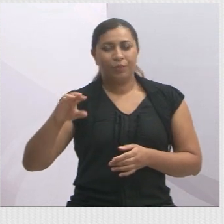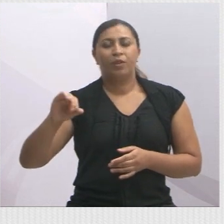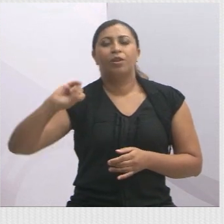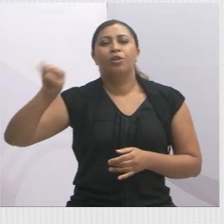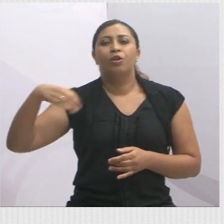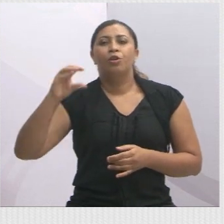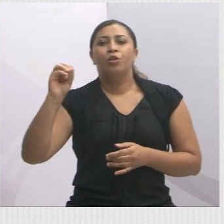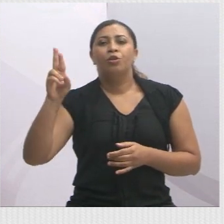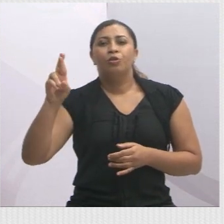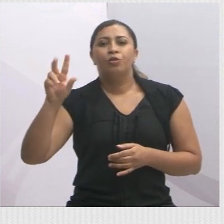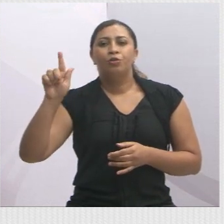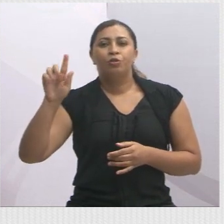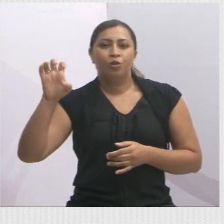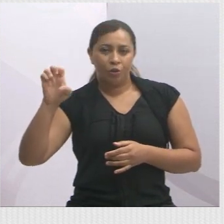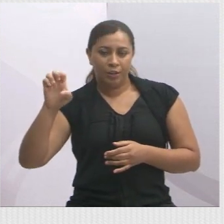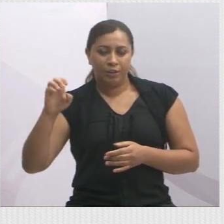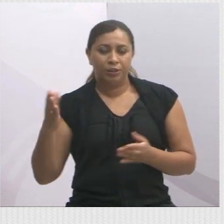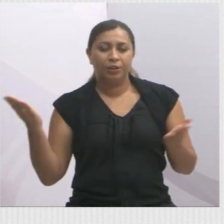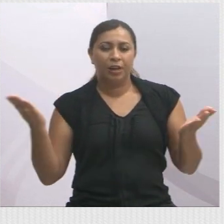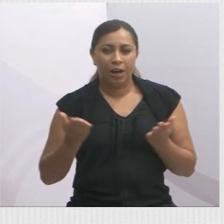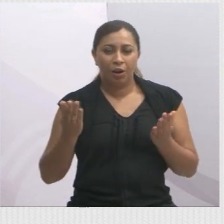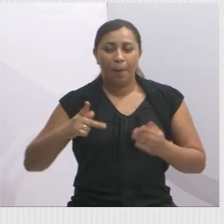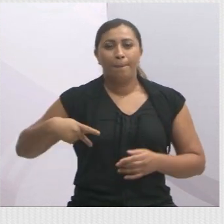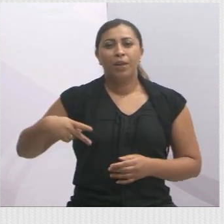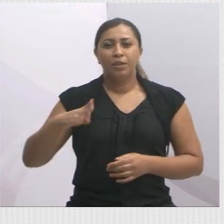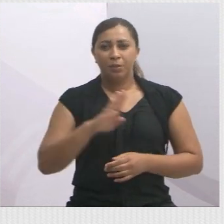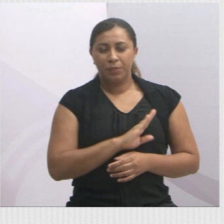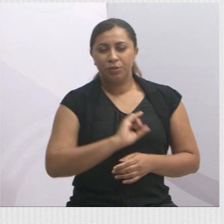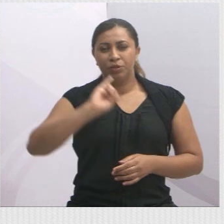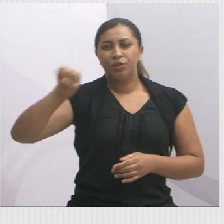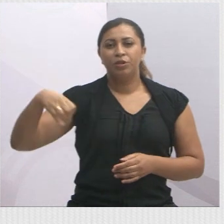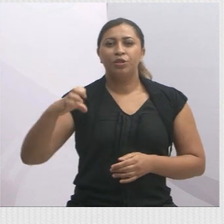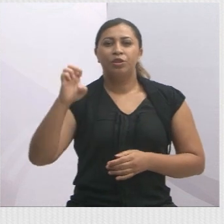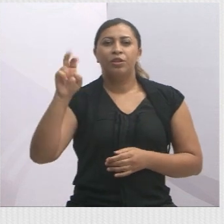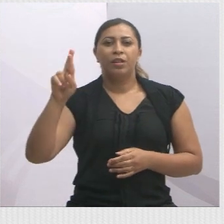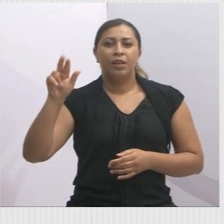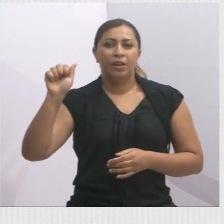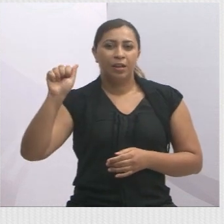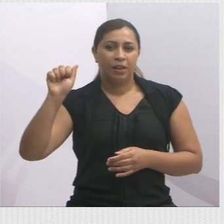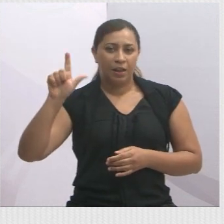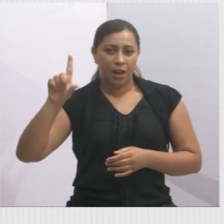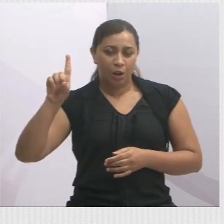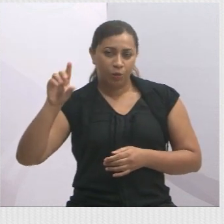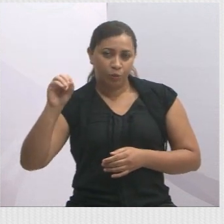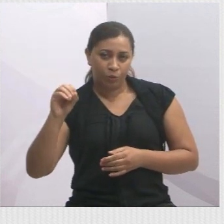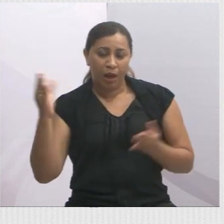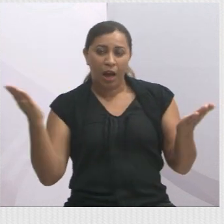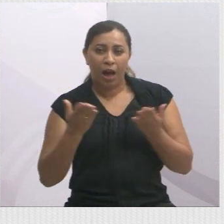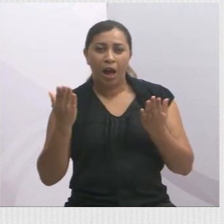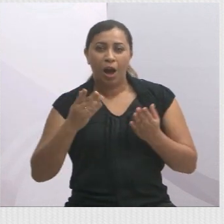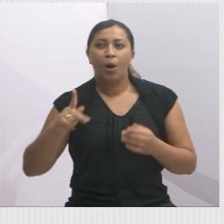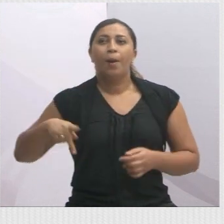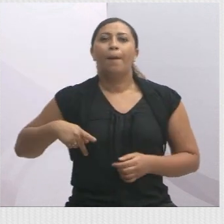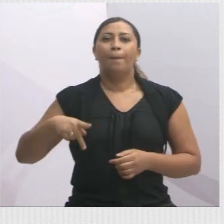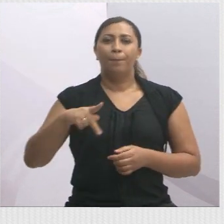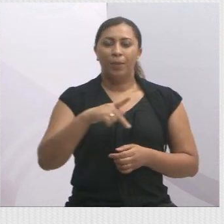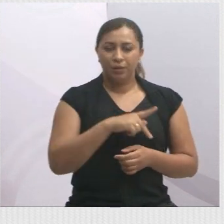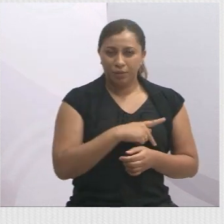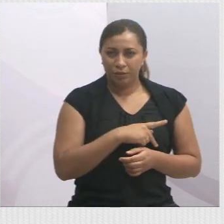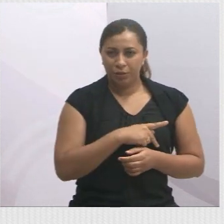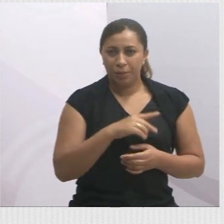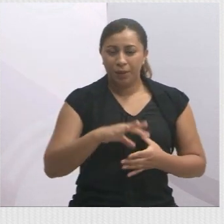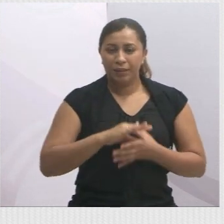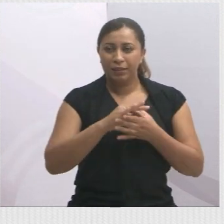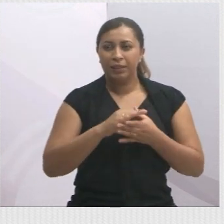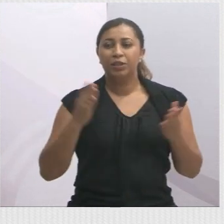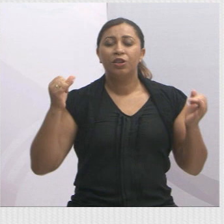o então presbítero Geraldo José dos Reis, agora sendo pastor, passa a ser o presidente da igreja de Jacareí e